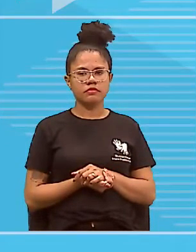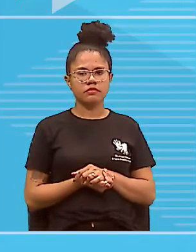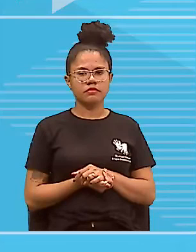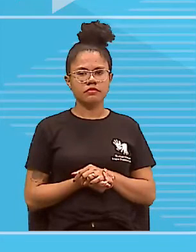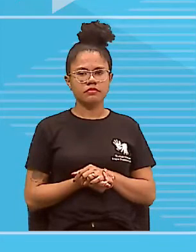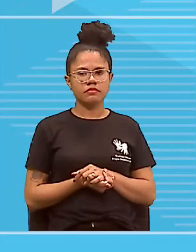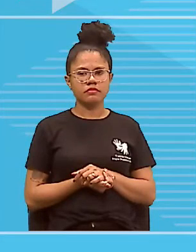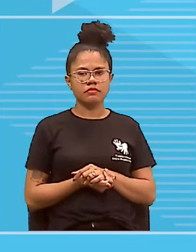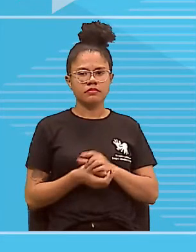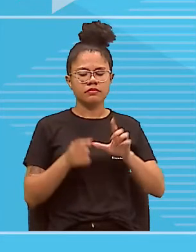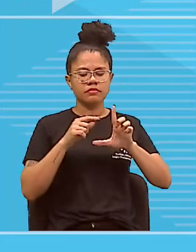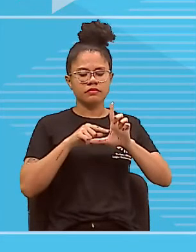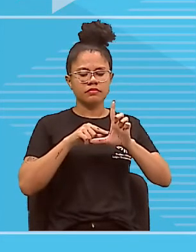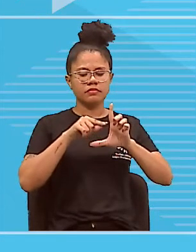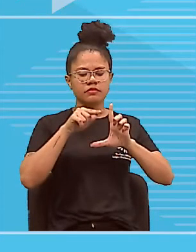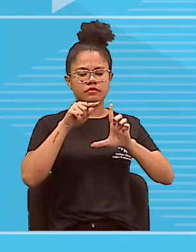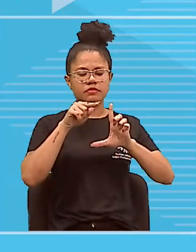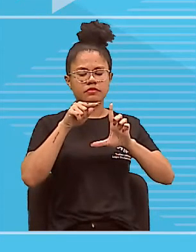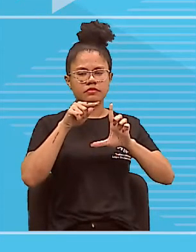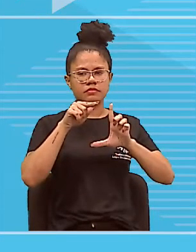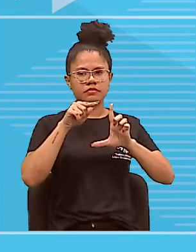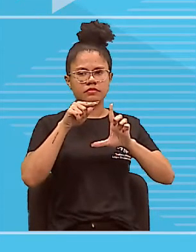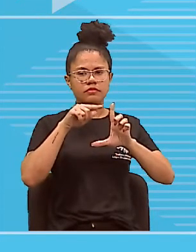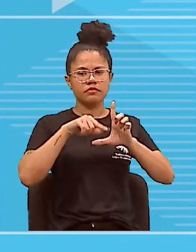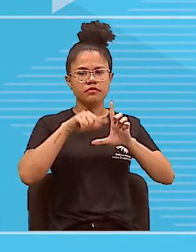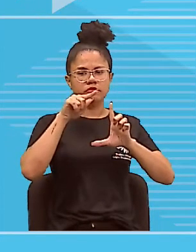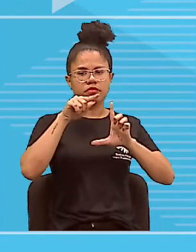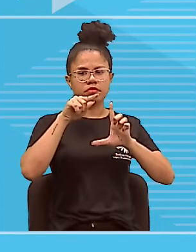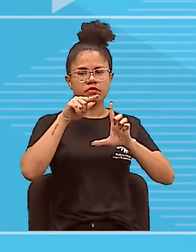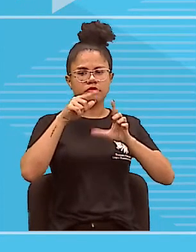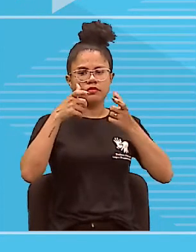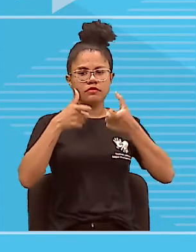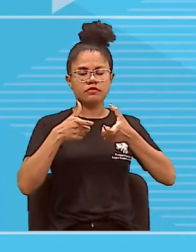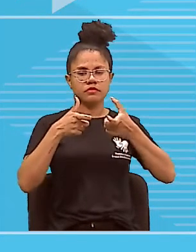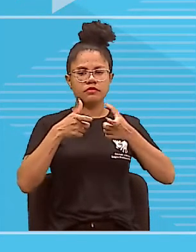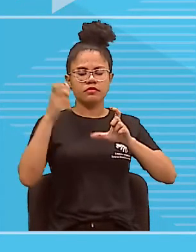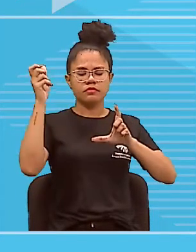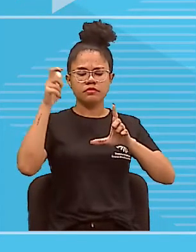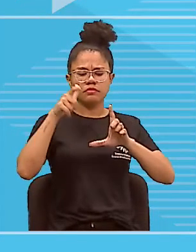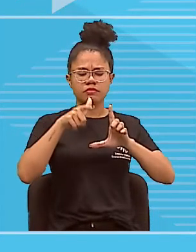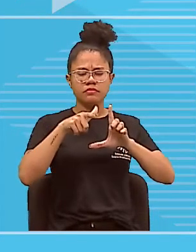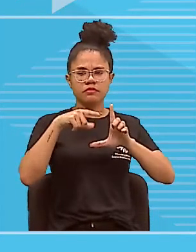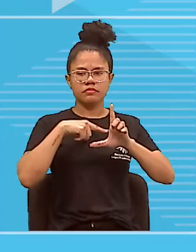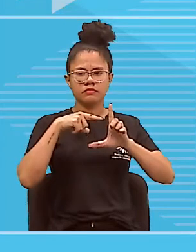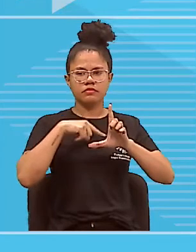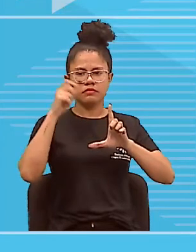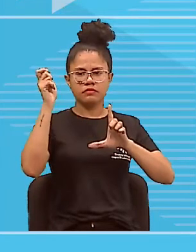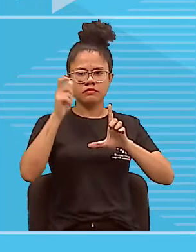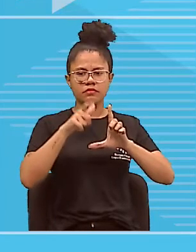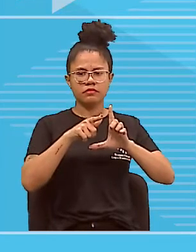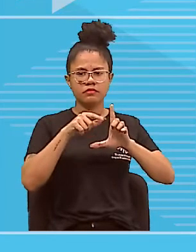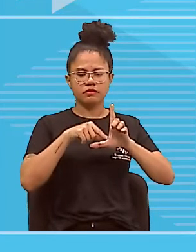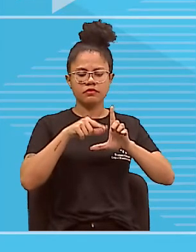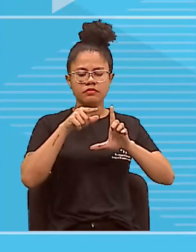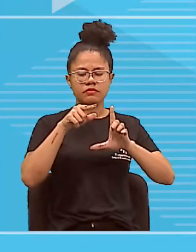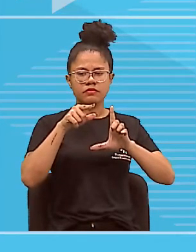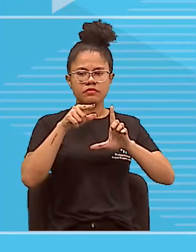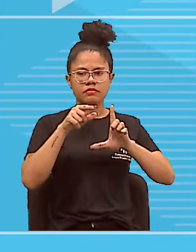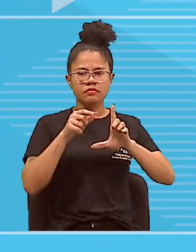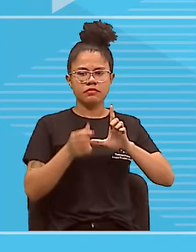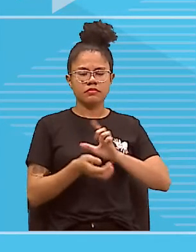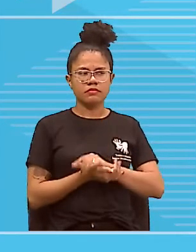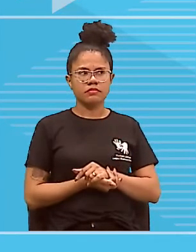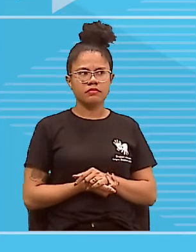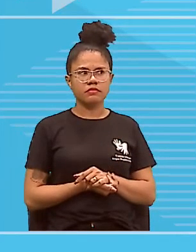porque são máximos da onda são regiões que a luz ela aparece e